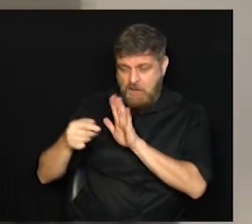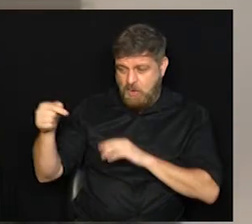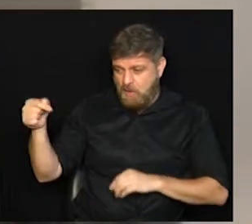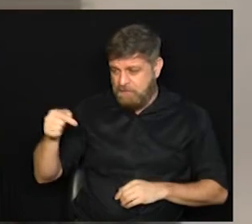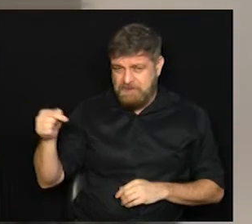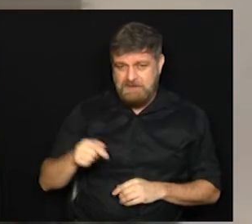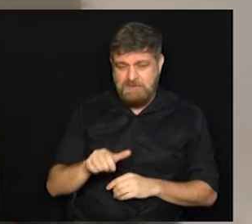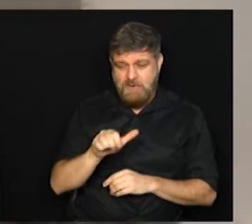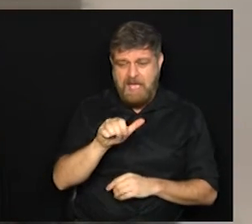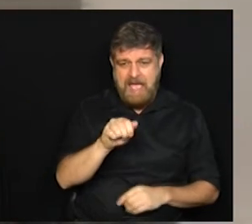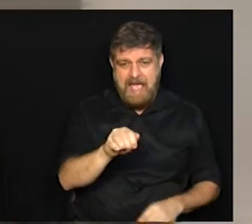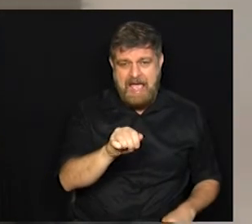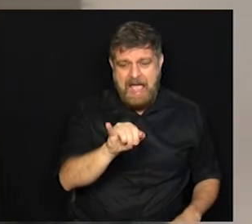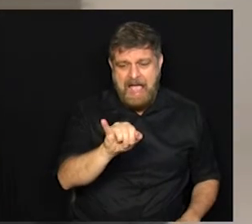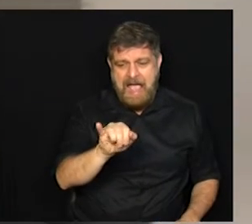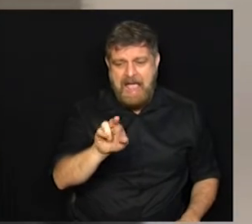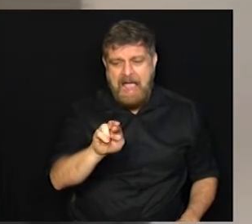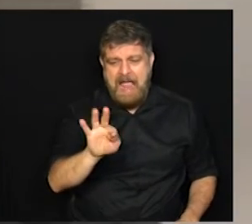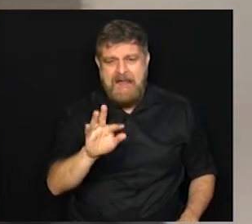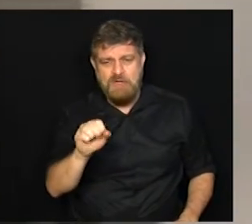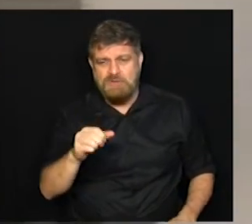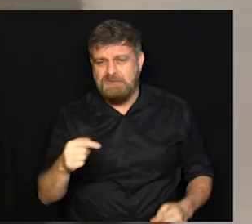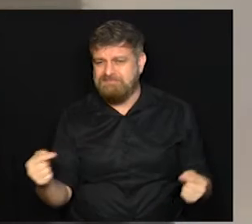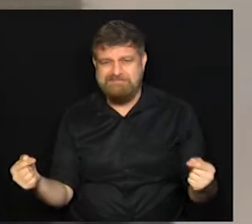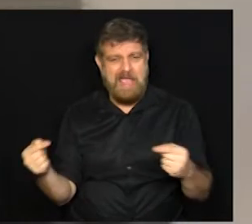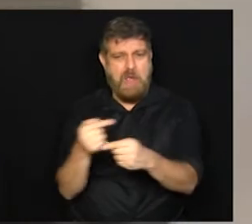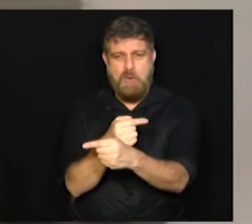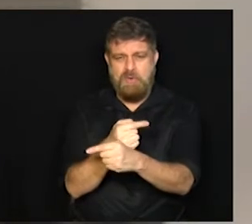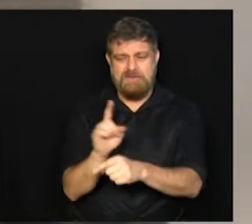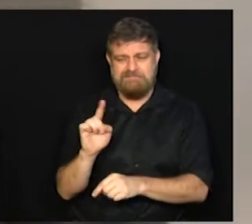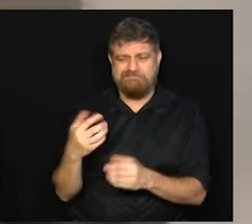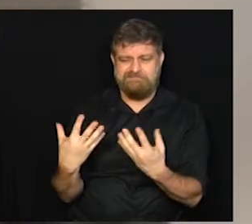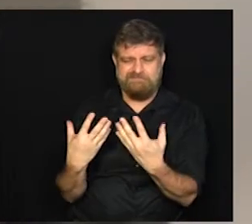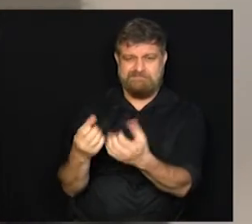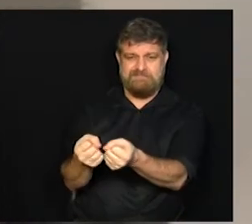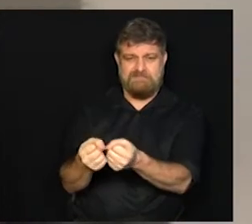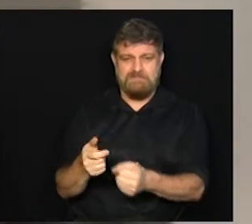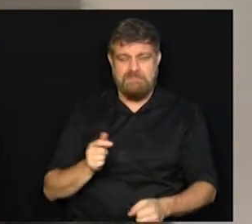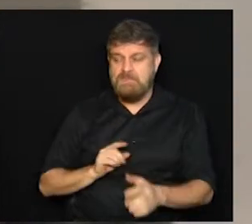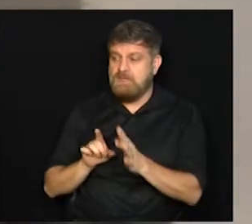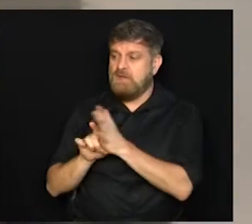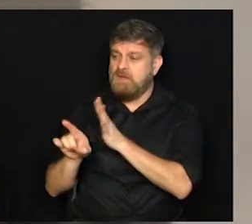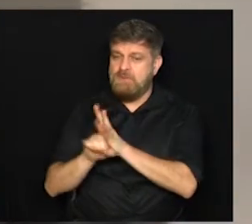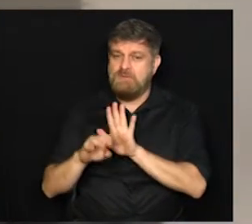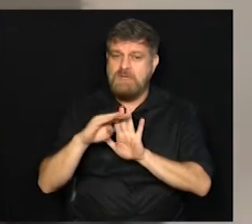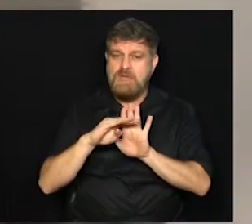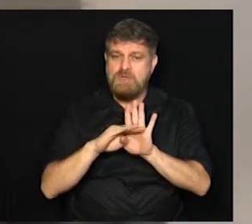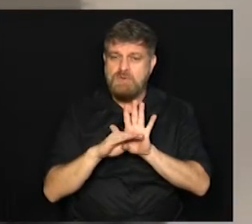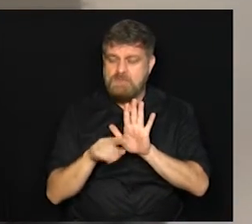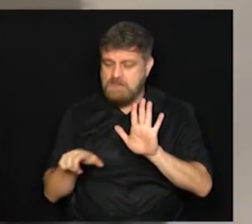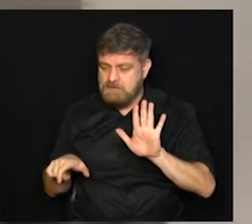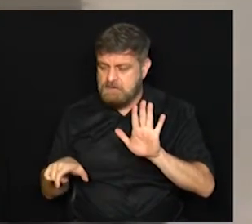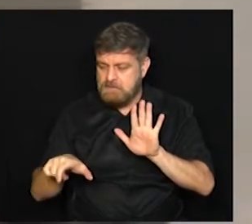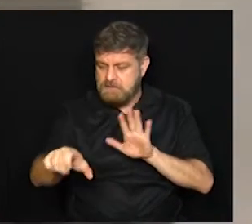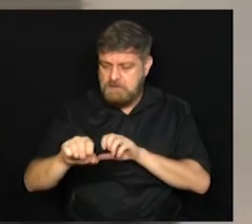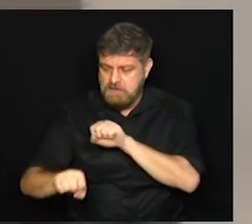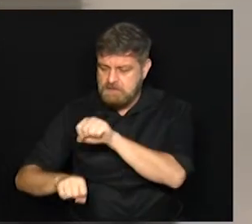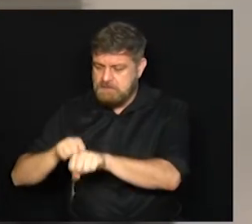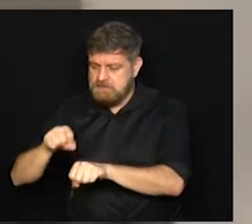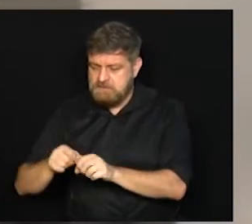motivos. E então, se existe dentro do plano cicloviário, algum trabalho paralelo